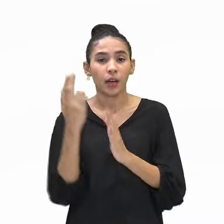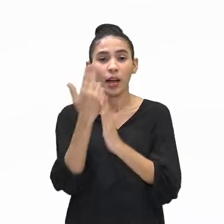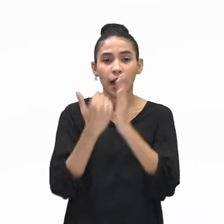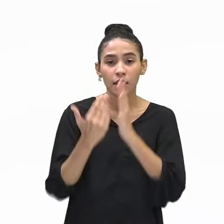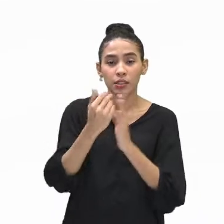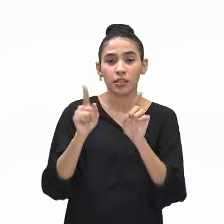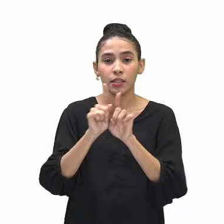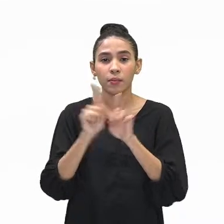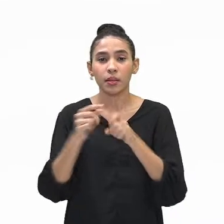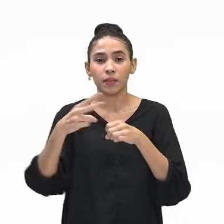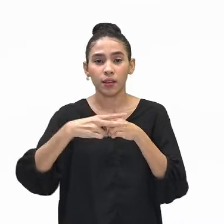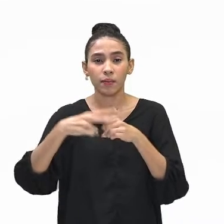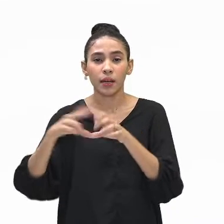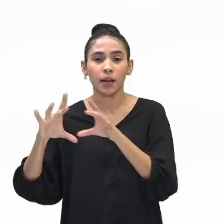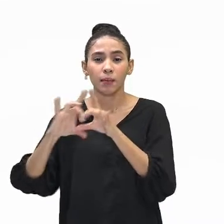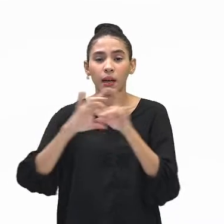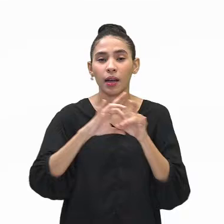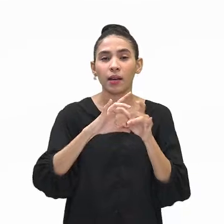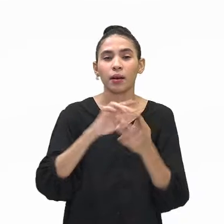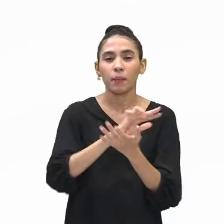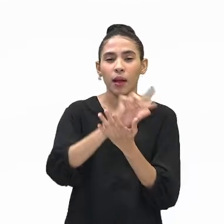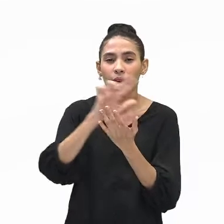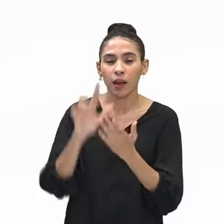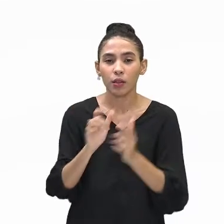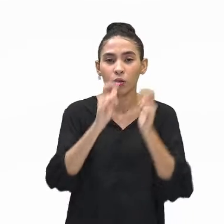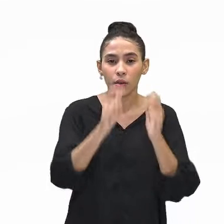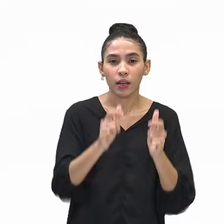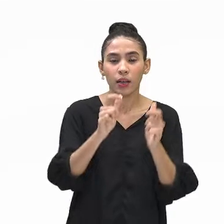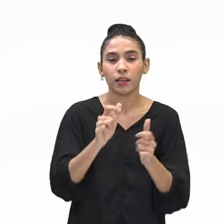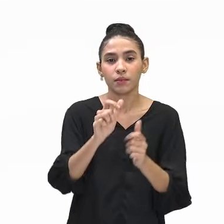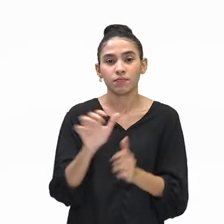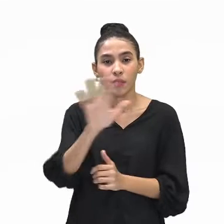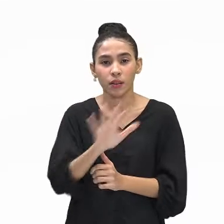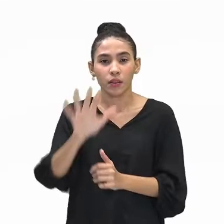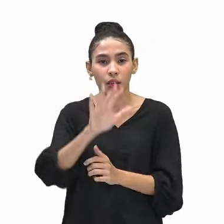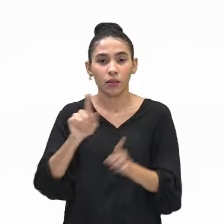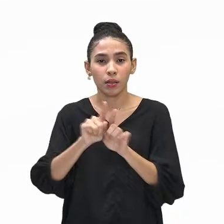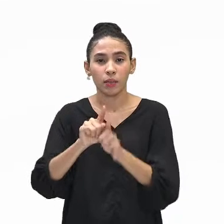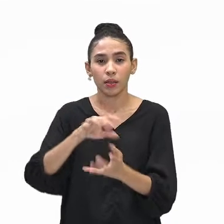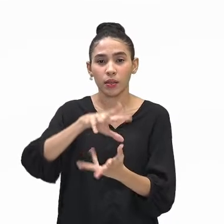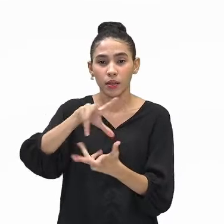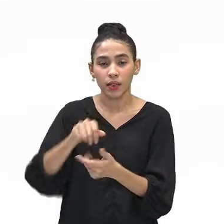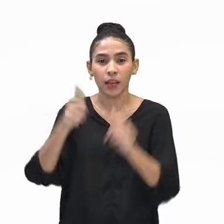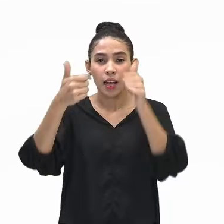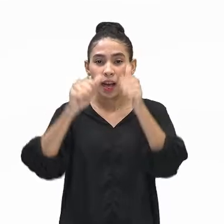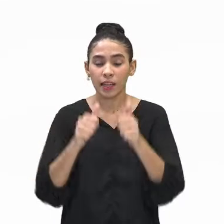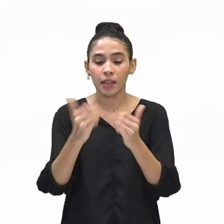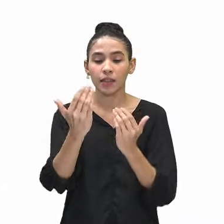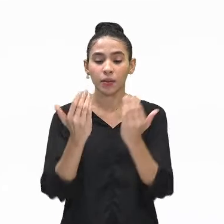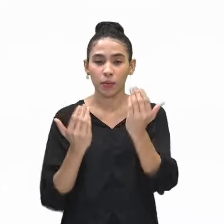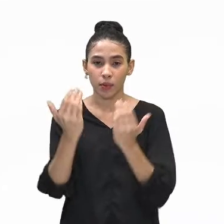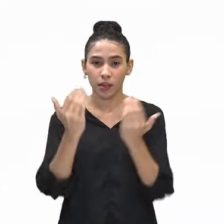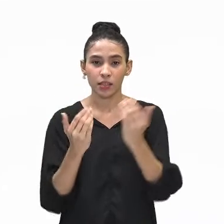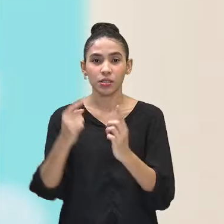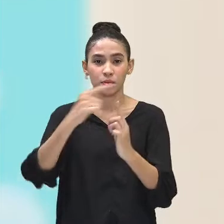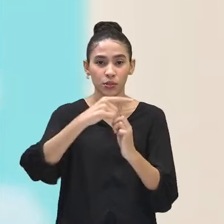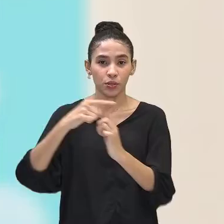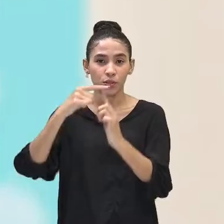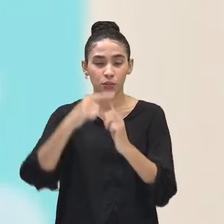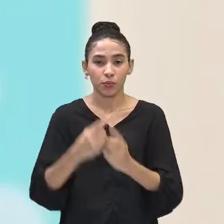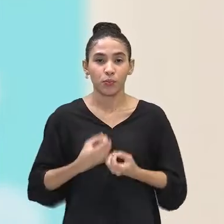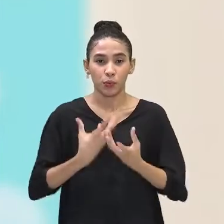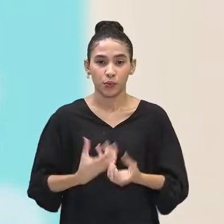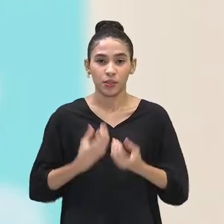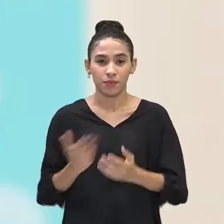em contextos diversos, locais, regionais e globais, por meio de uma análise comparativa dessas